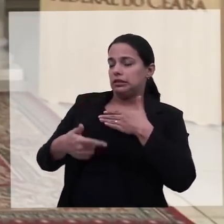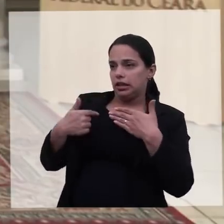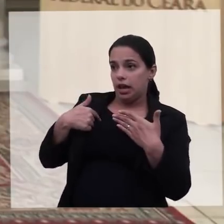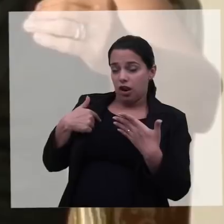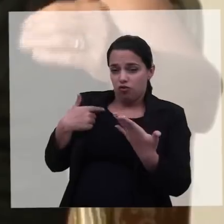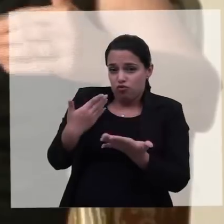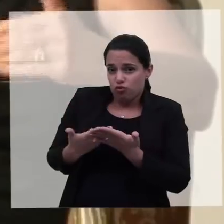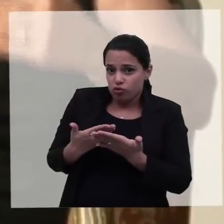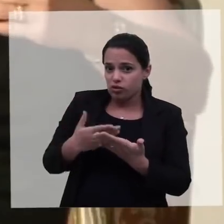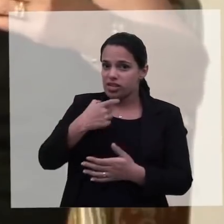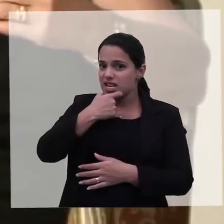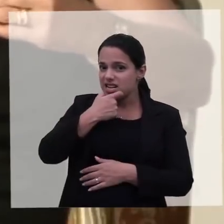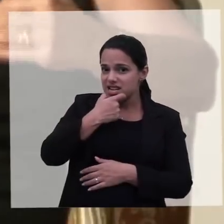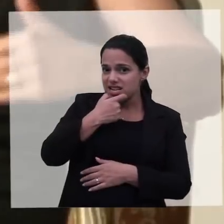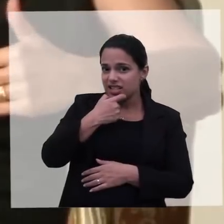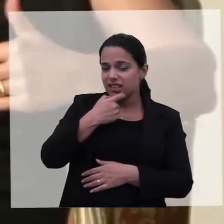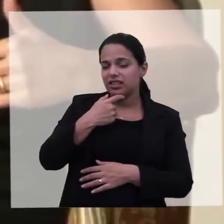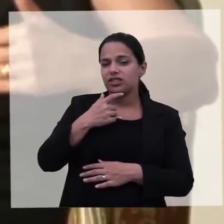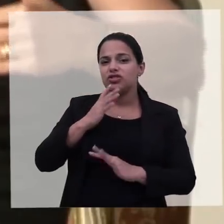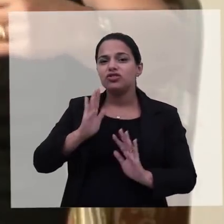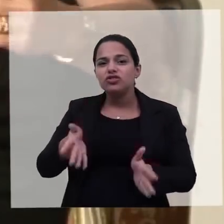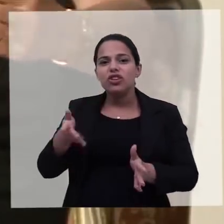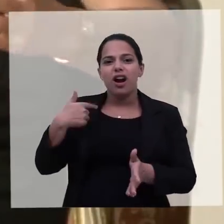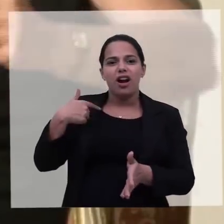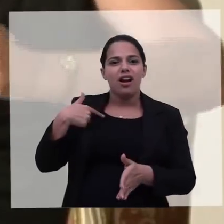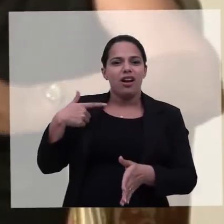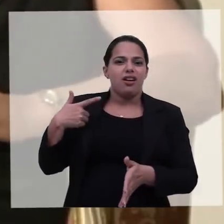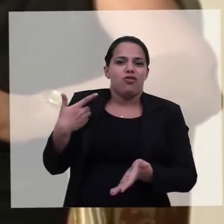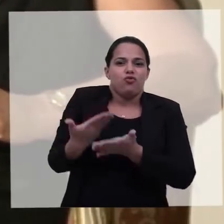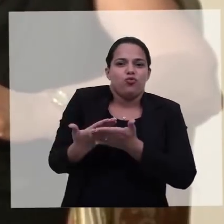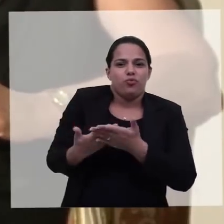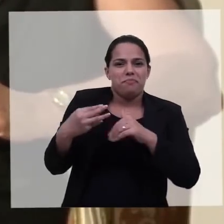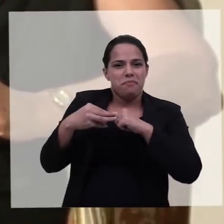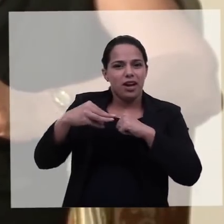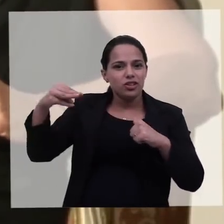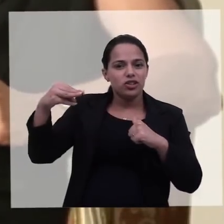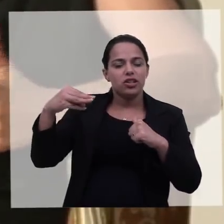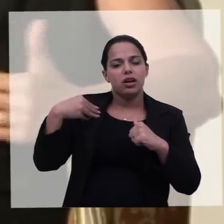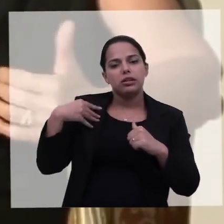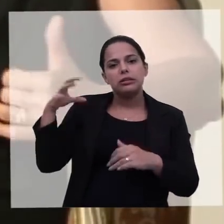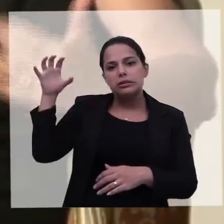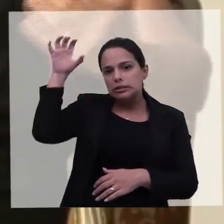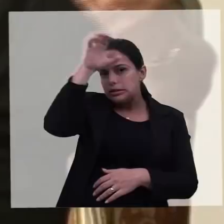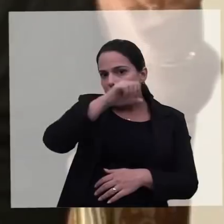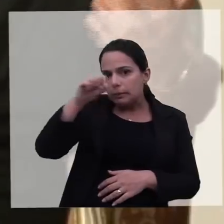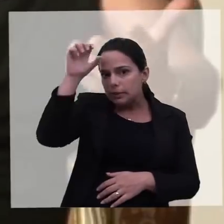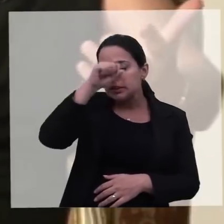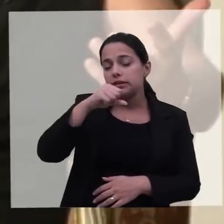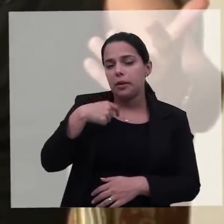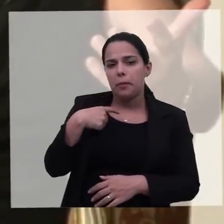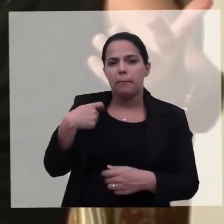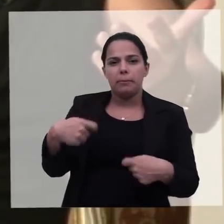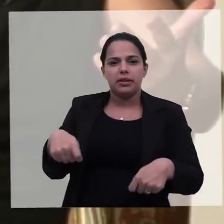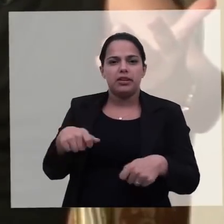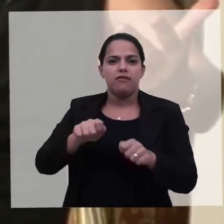ser vencida. Quando vim estudar inglês já foi no mestrado. Mas a gente tem que fazer o TOEFL,